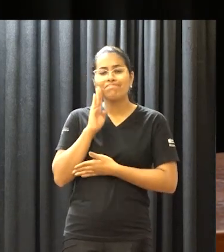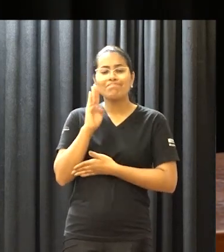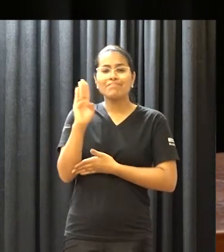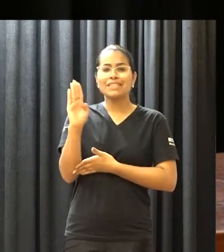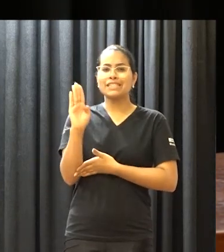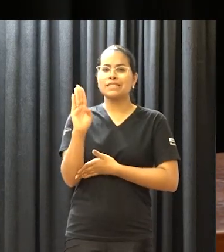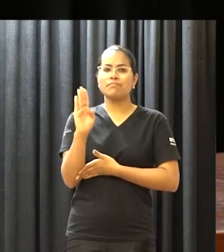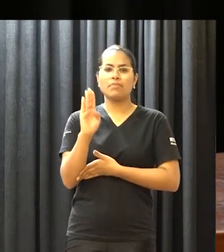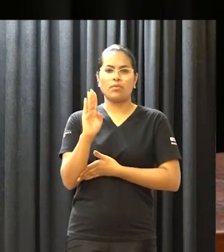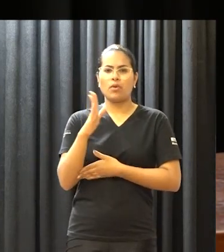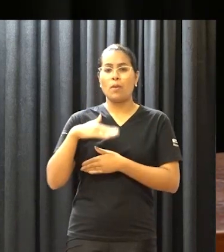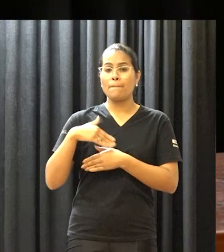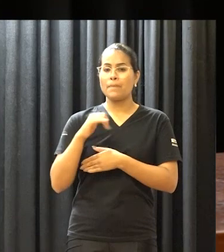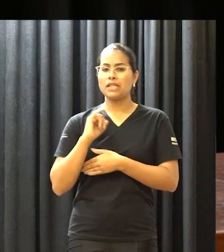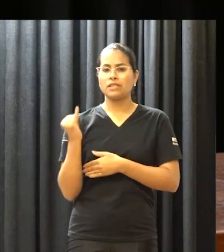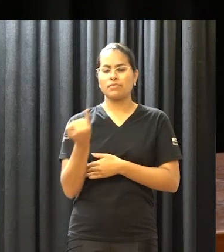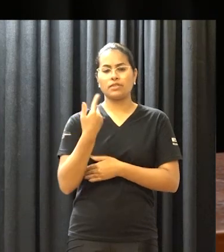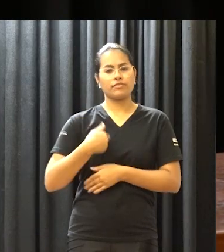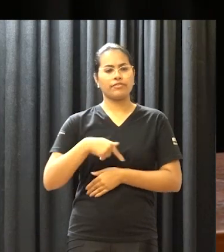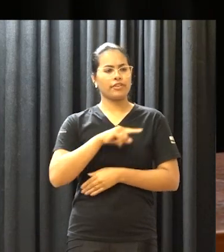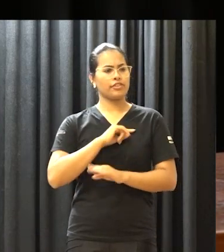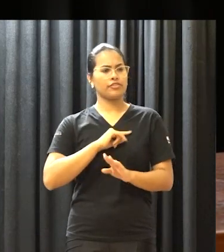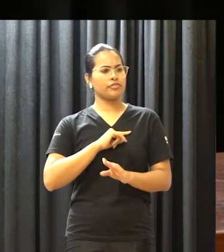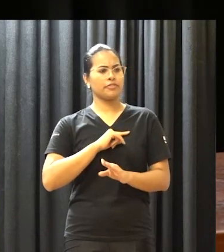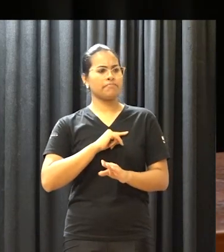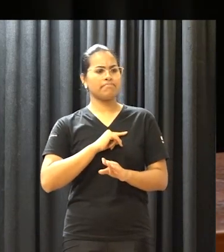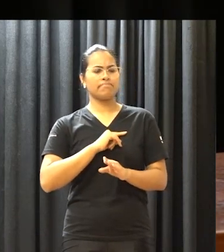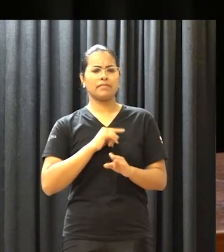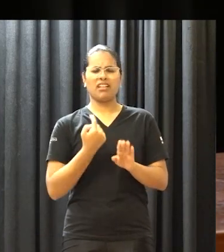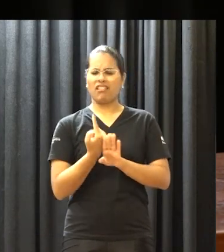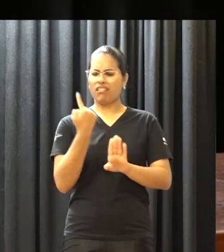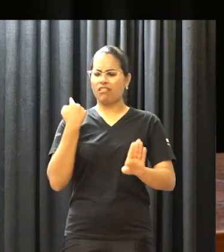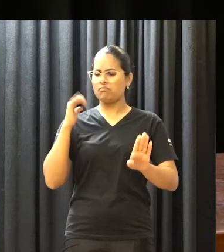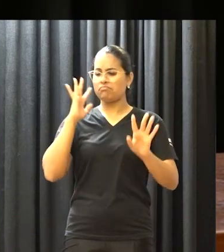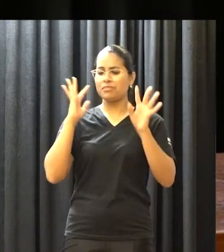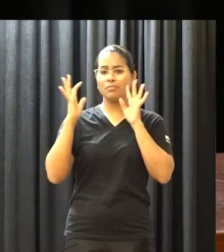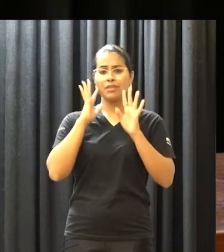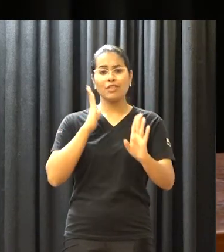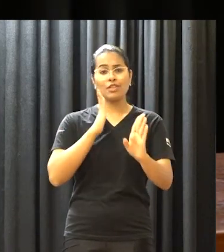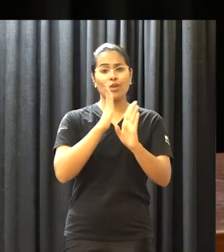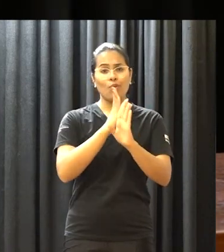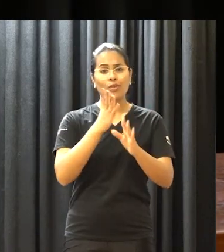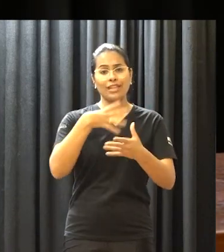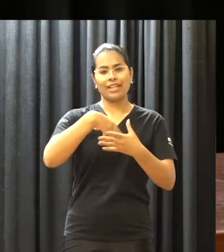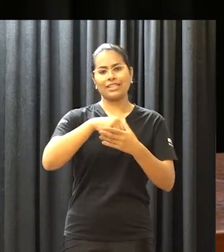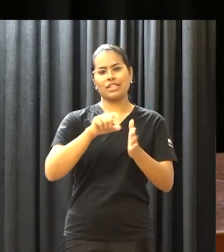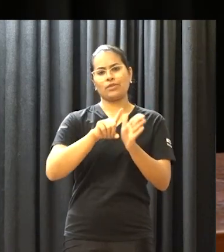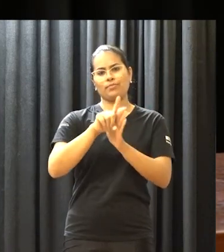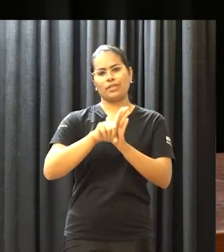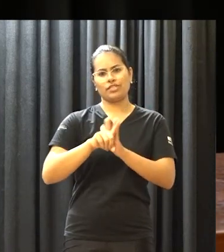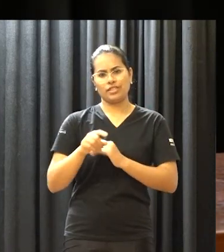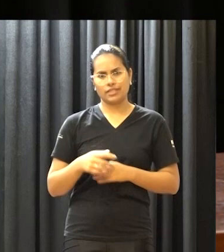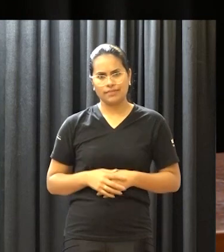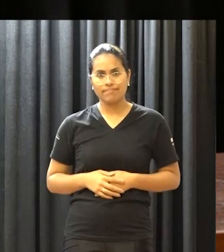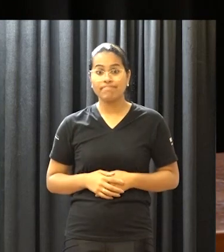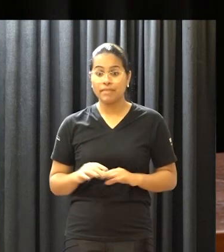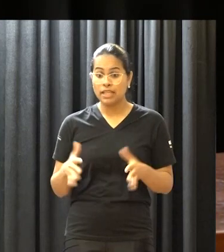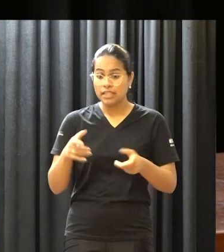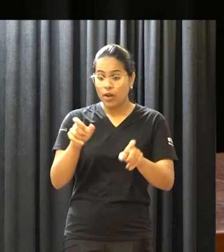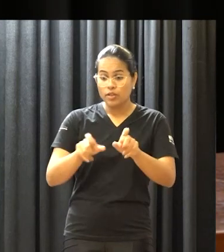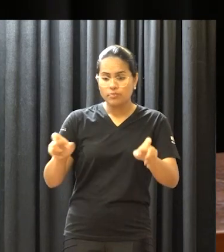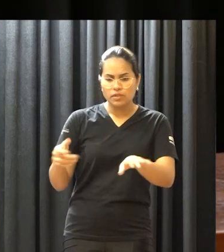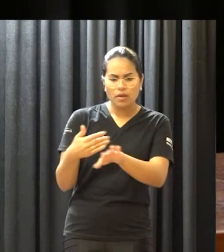era algo que a gente não esperava encontrar na pesquisa, né? Então, os participantes, nossa, eu não sabia que existia